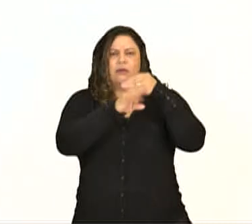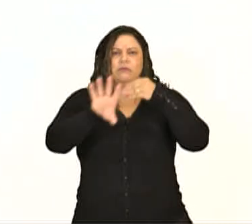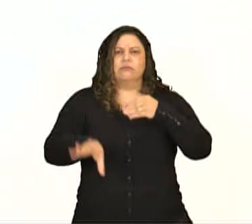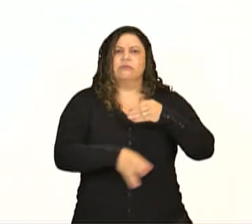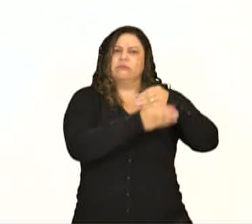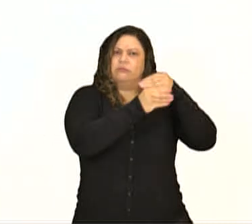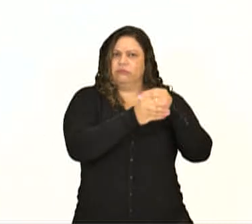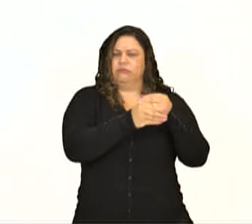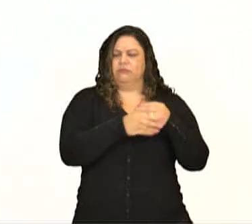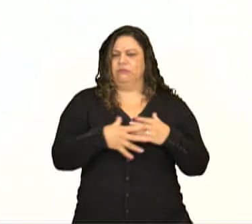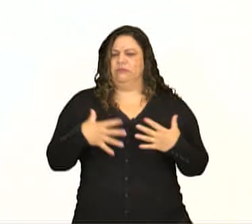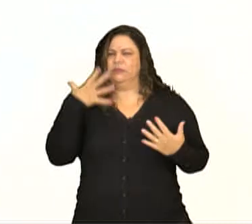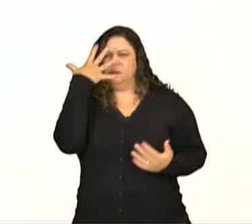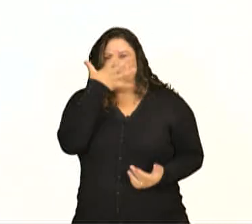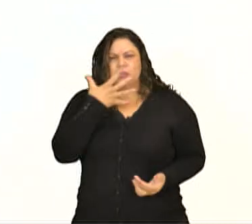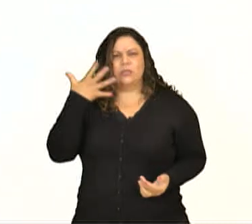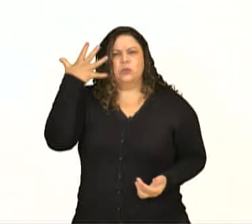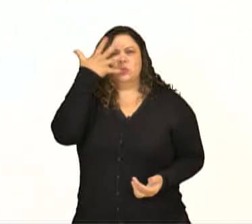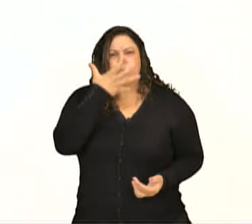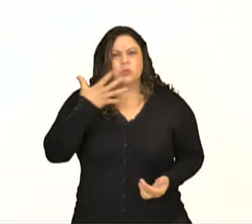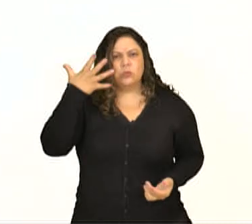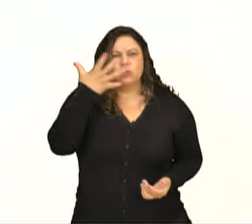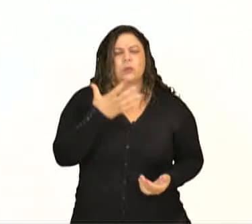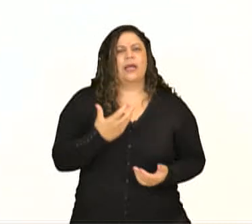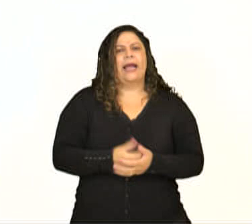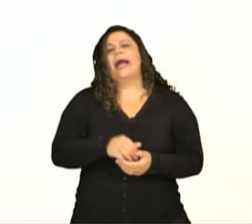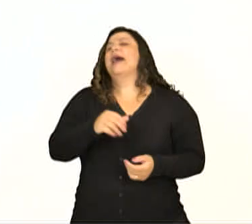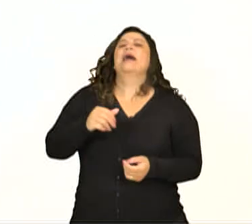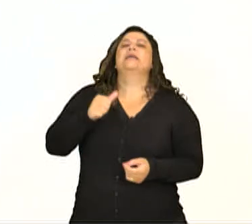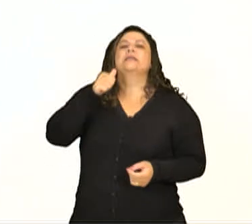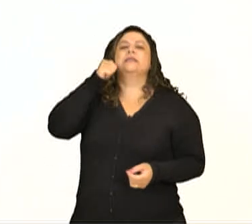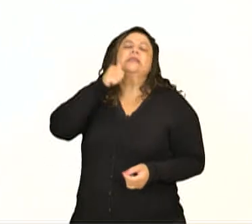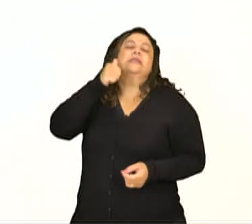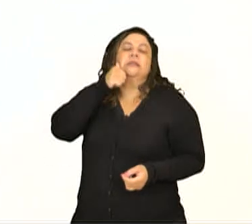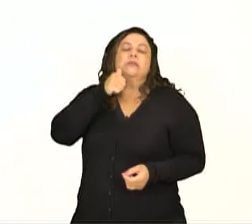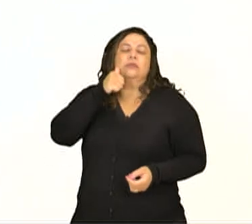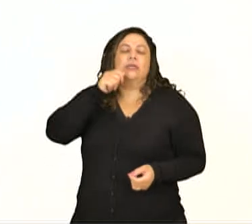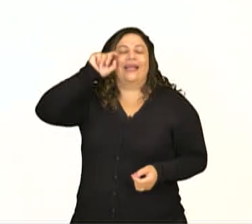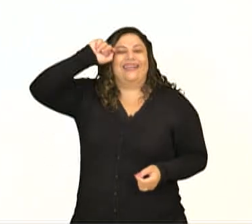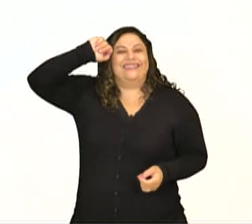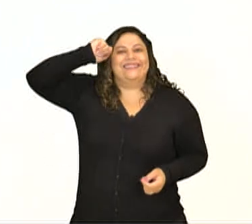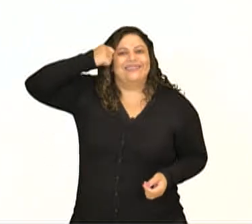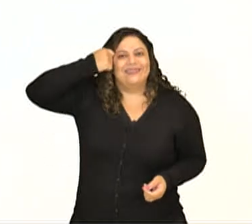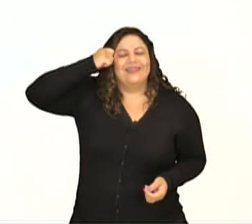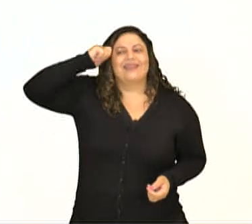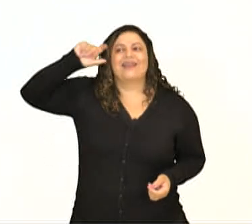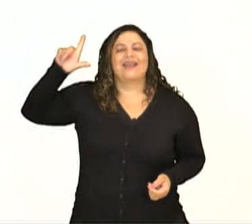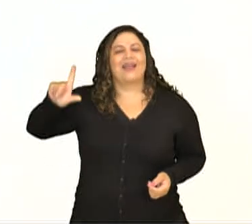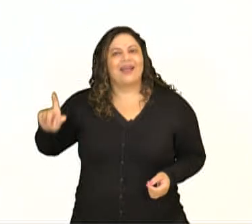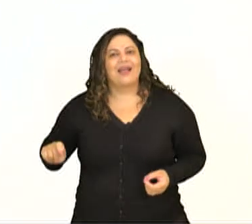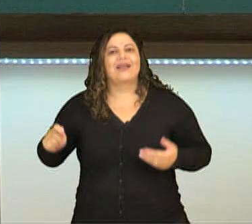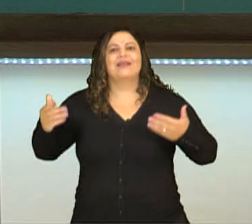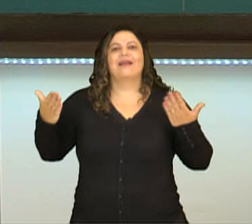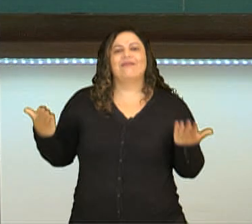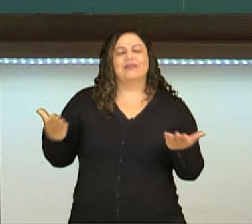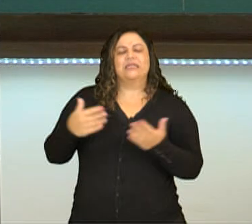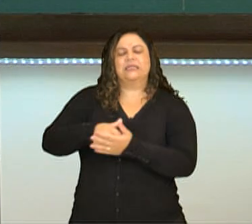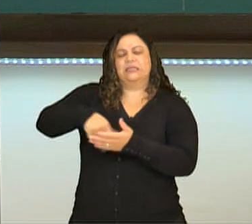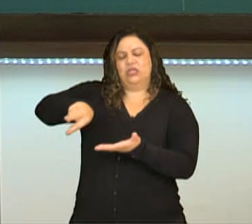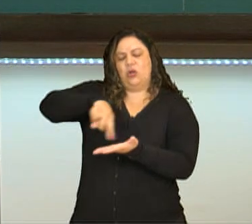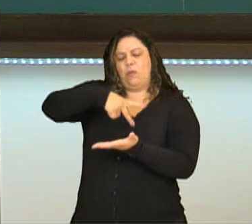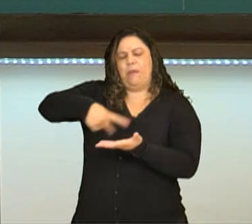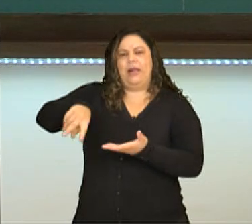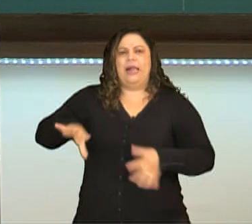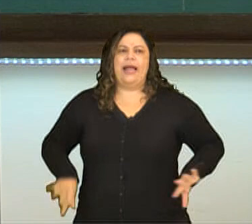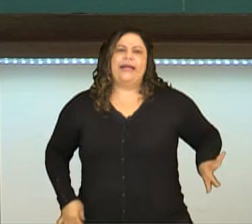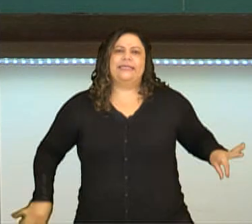elementos sensuais mesmo, das negras africanas. Se a gente conseguir ver pelas imagens, tinha o balançar da